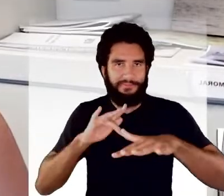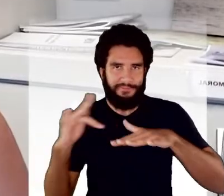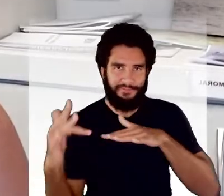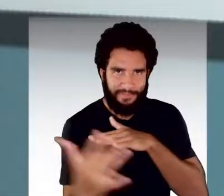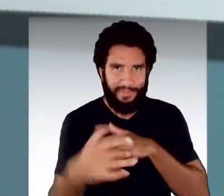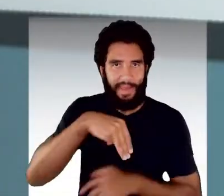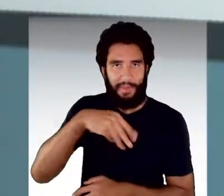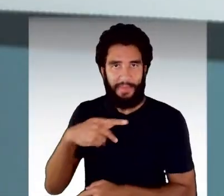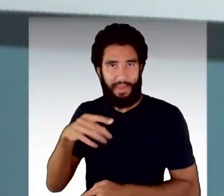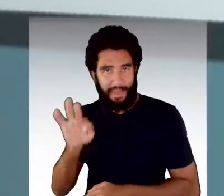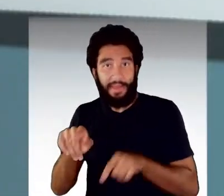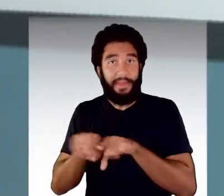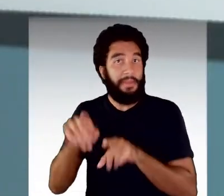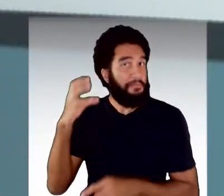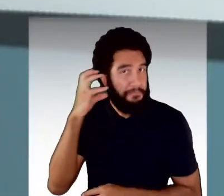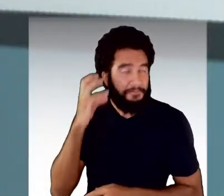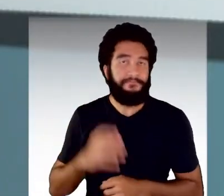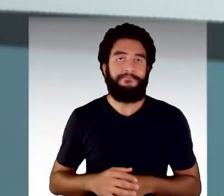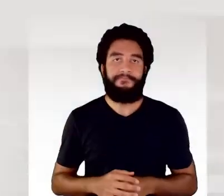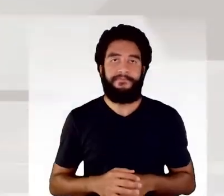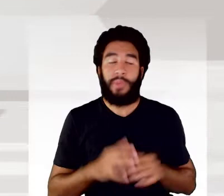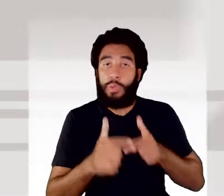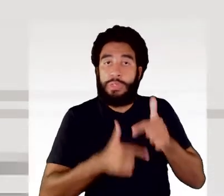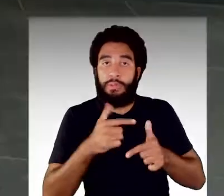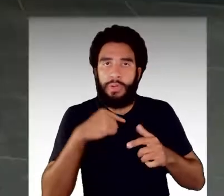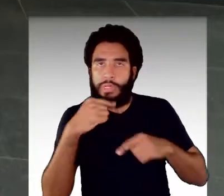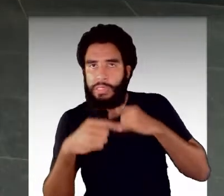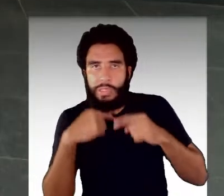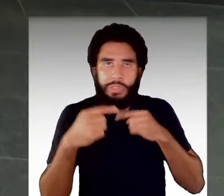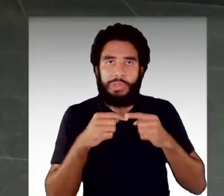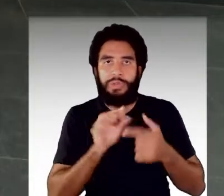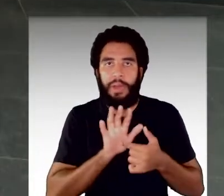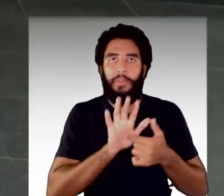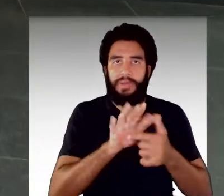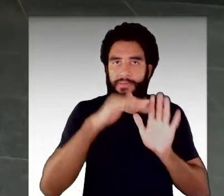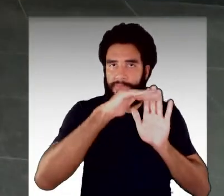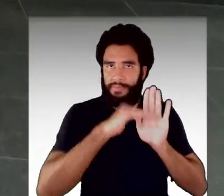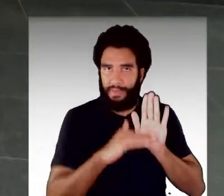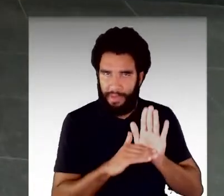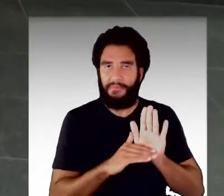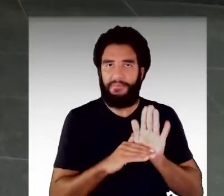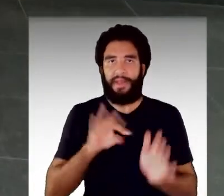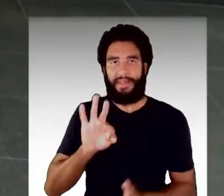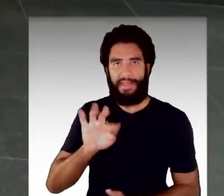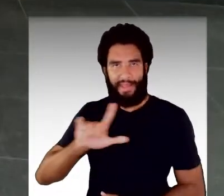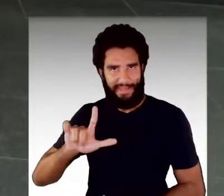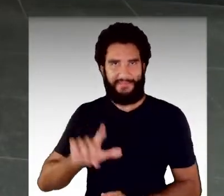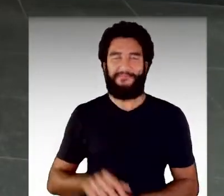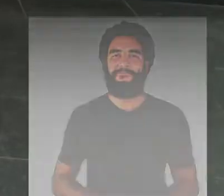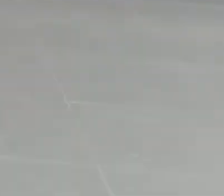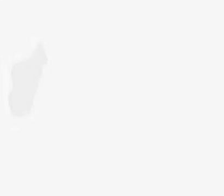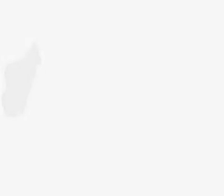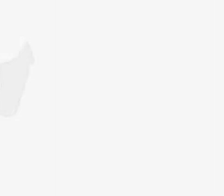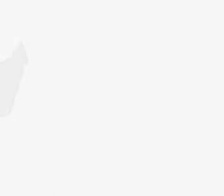mais comentados nas redes sociais do MPT e na rádio. E mais, trabalhadores tiram suas dúvidas no quadro Fala